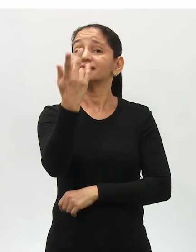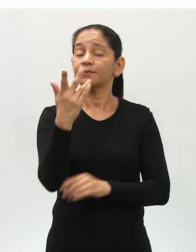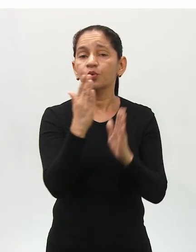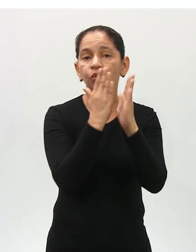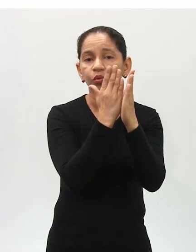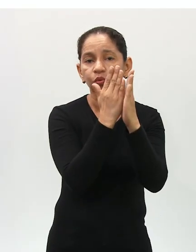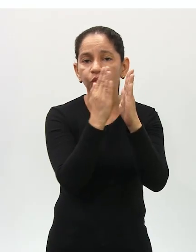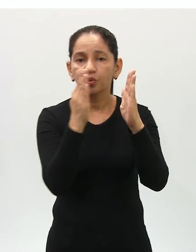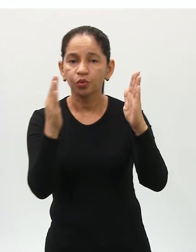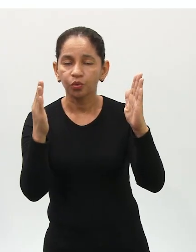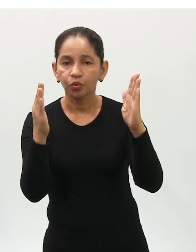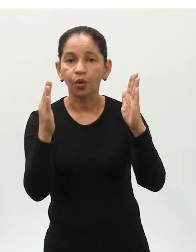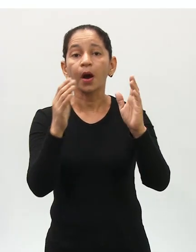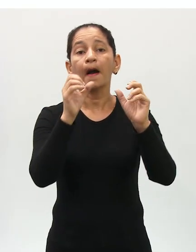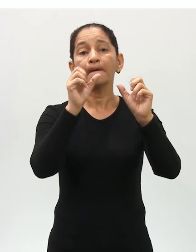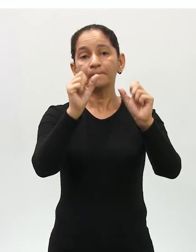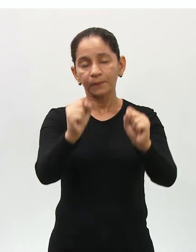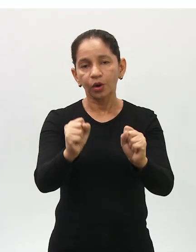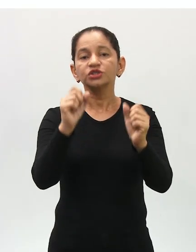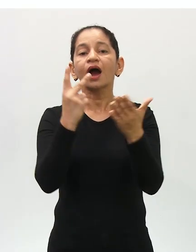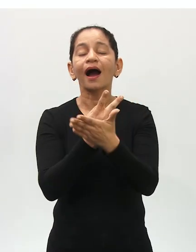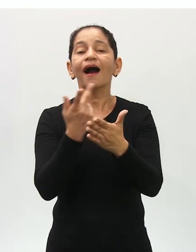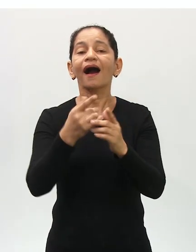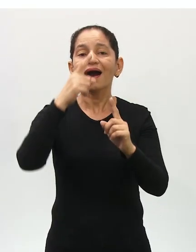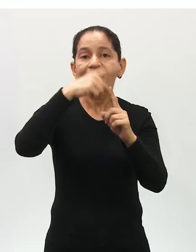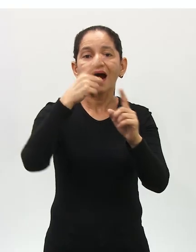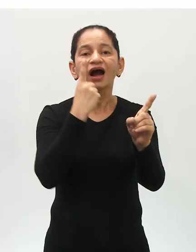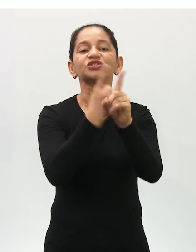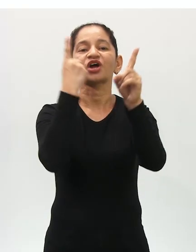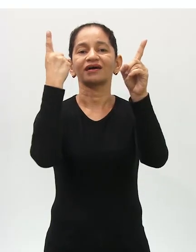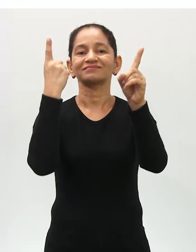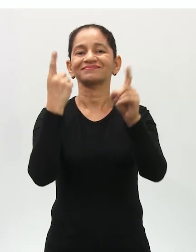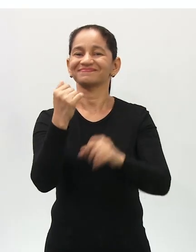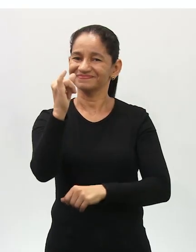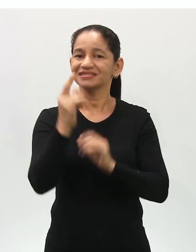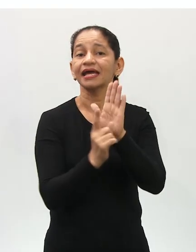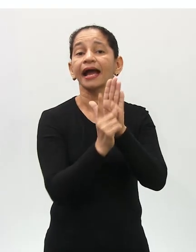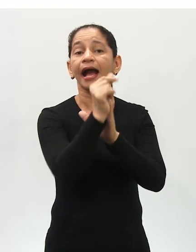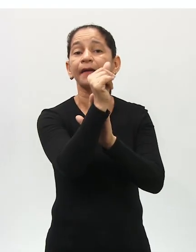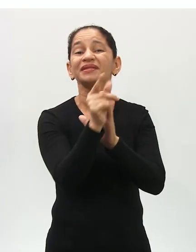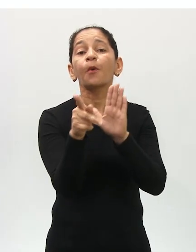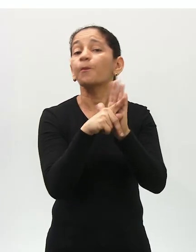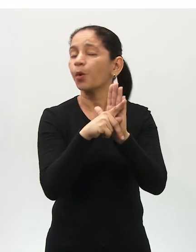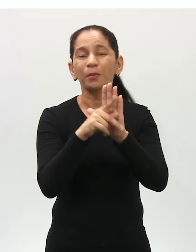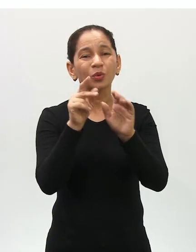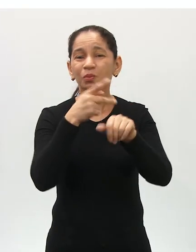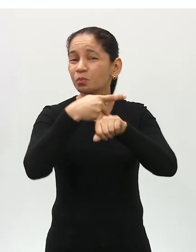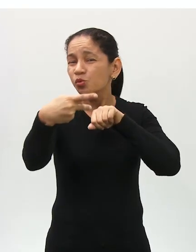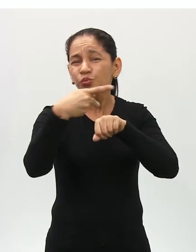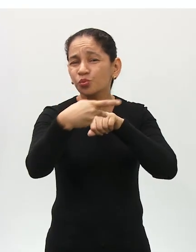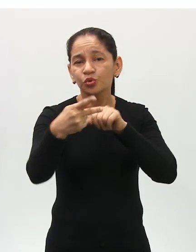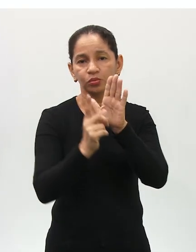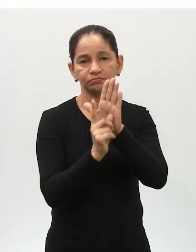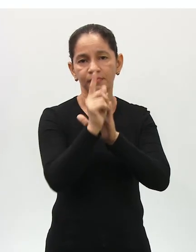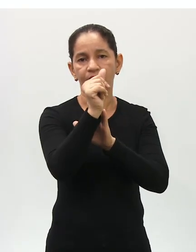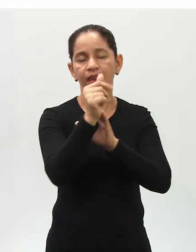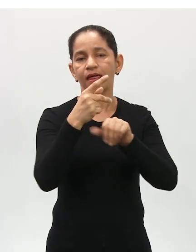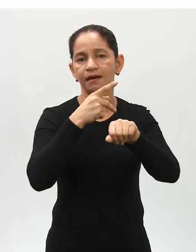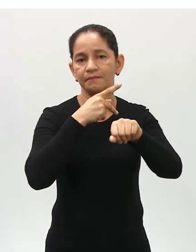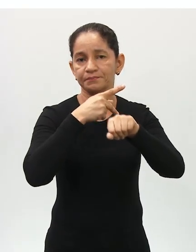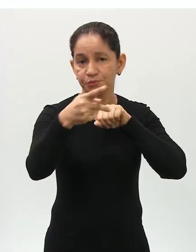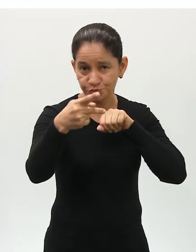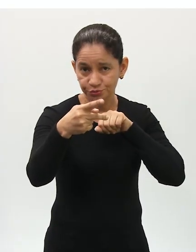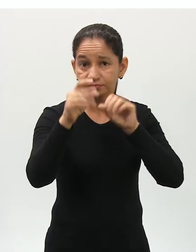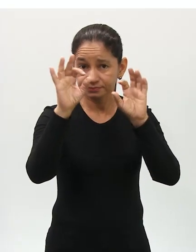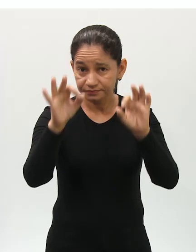essa categoria econômica pode ser receita corrente ou receita de capital, tá? São as duas categorias econômicas